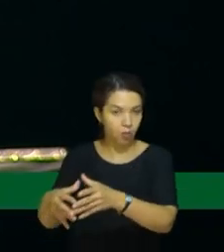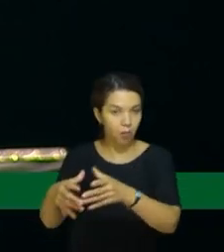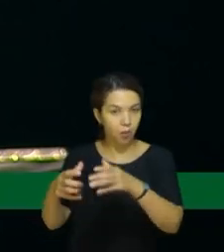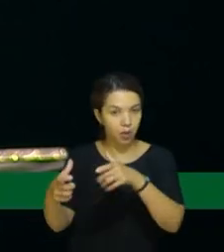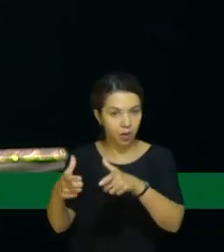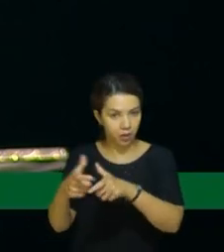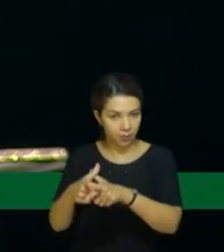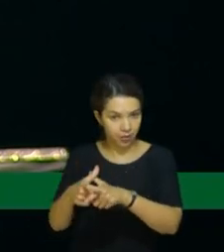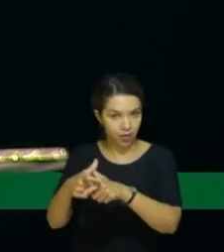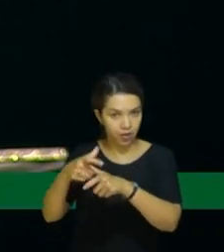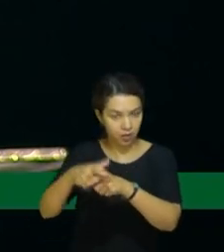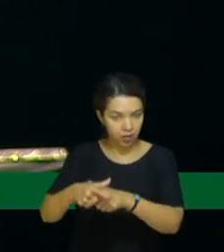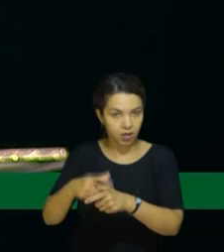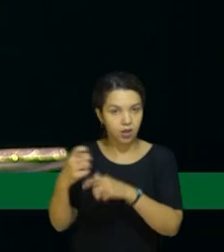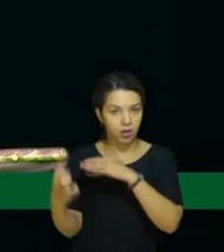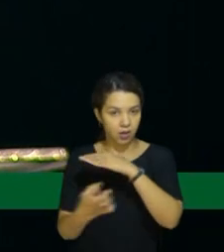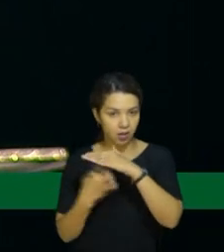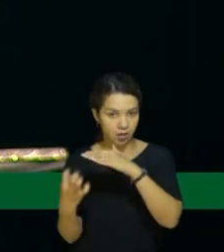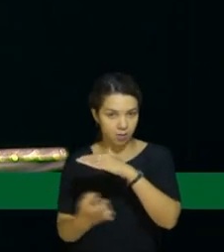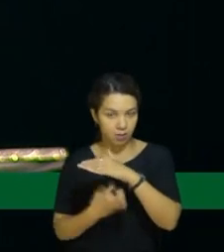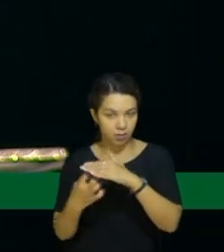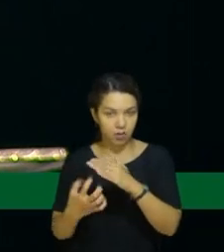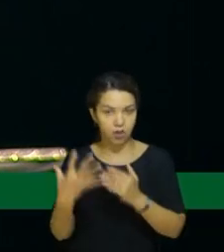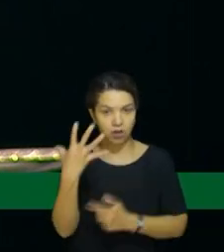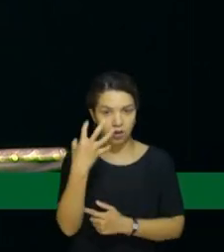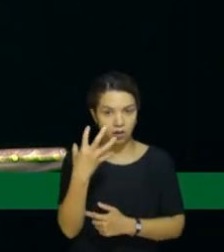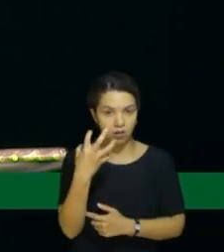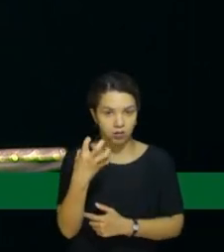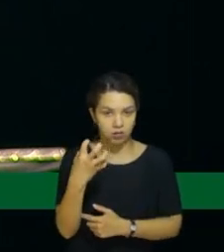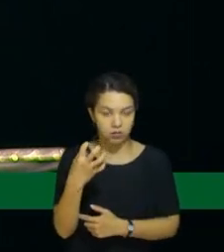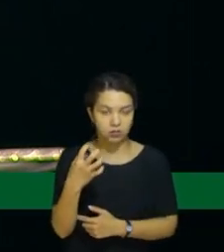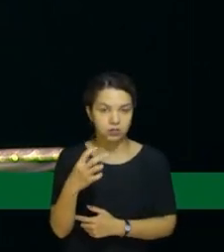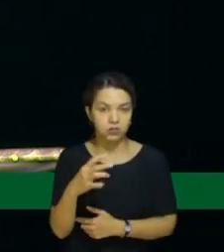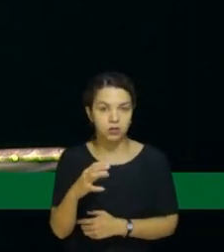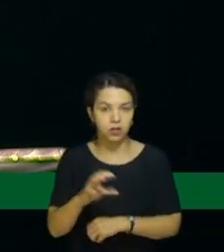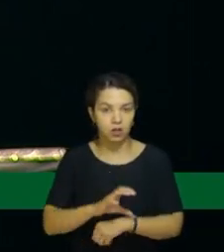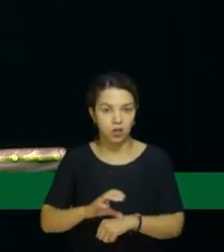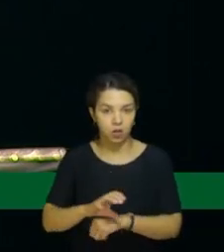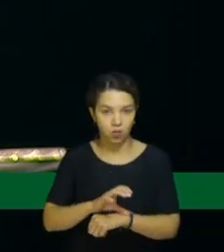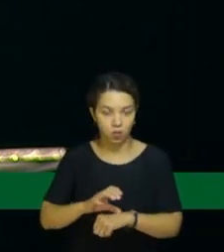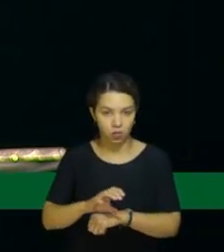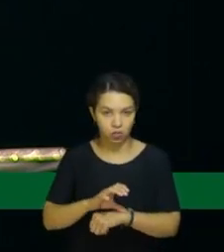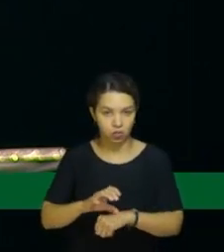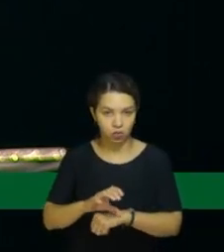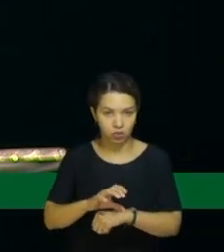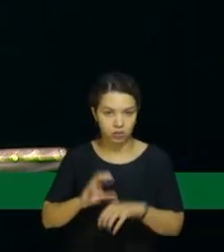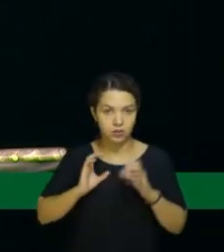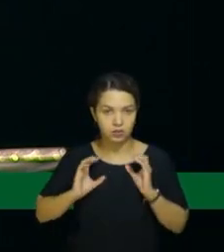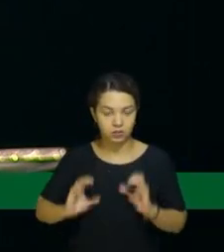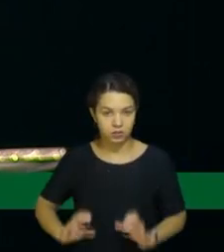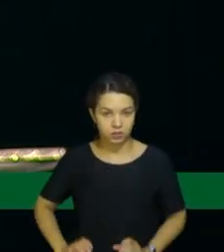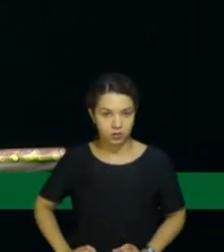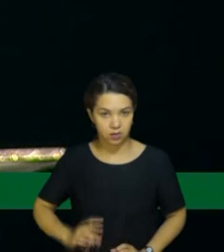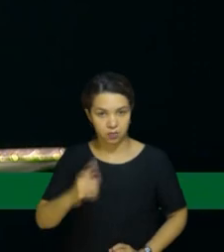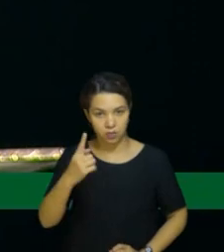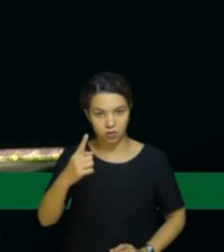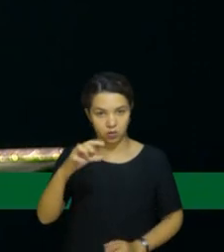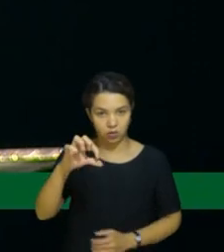foi inclusive gravado de forma indelével na Constituição cidadã de